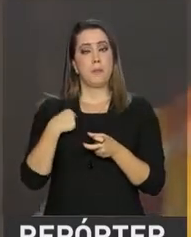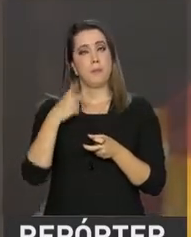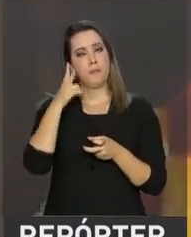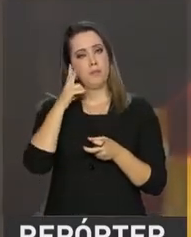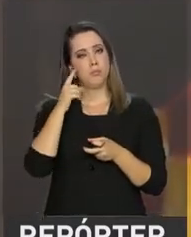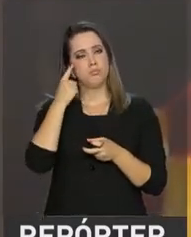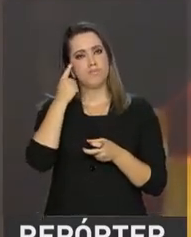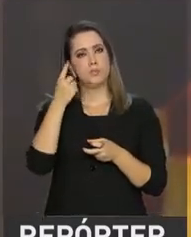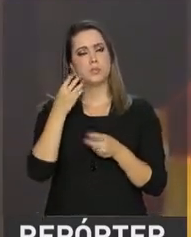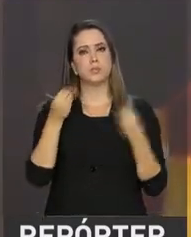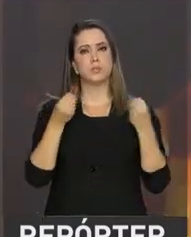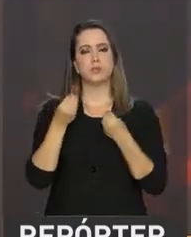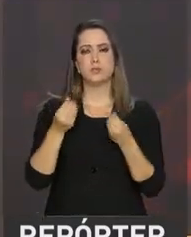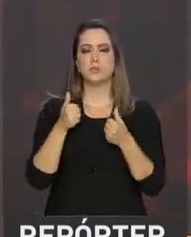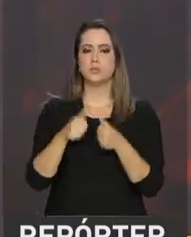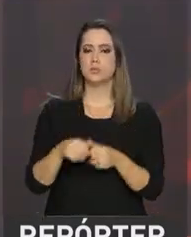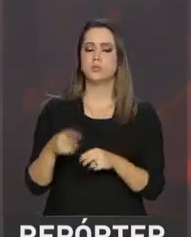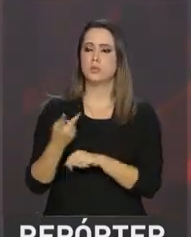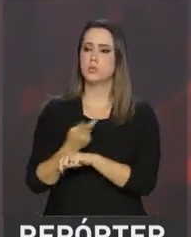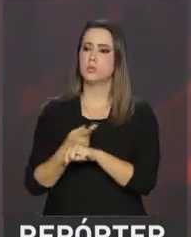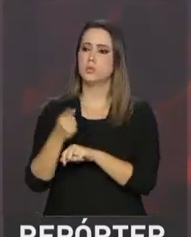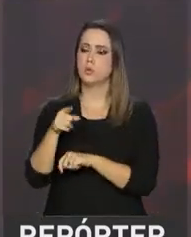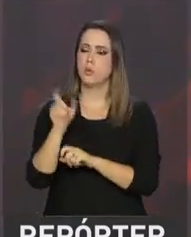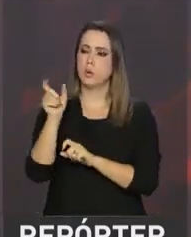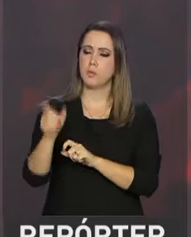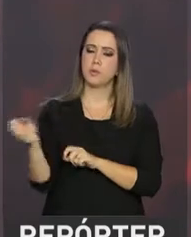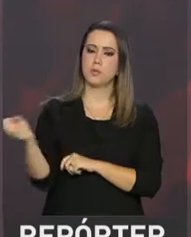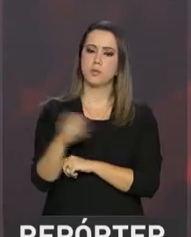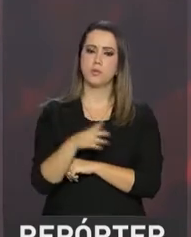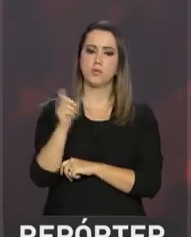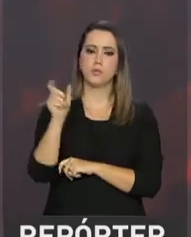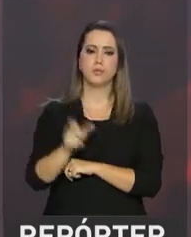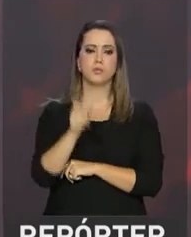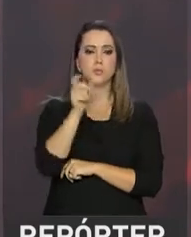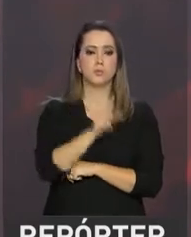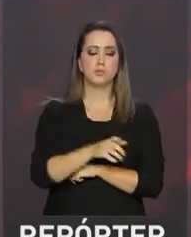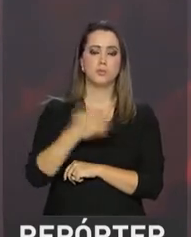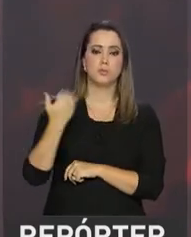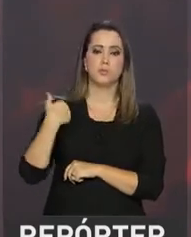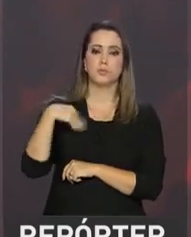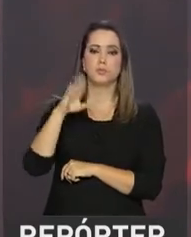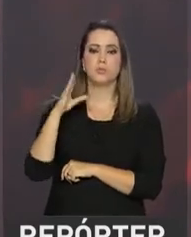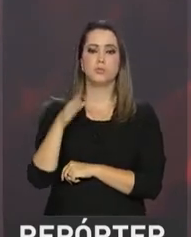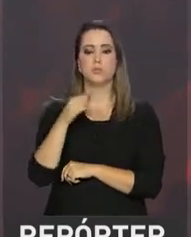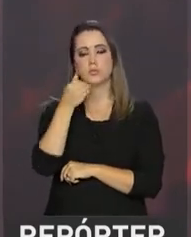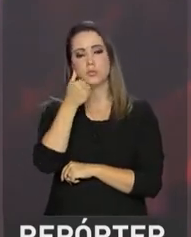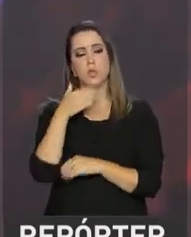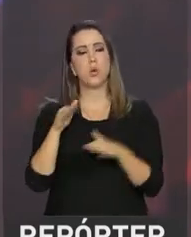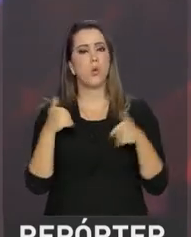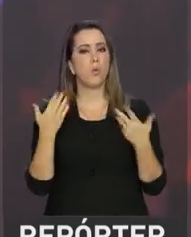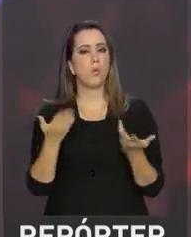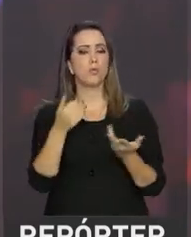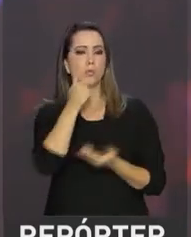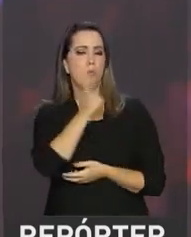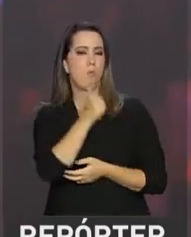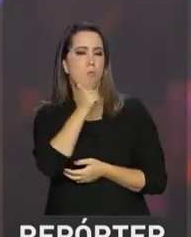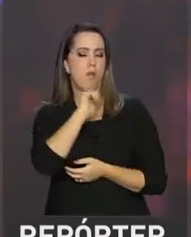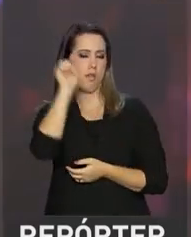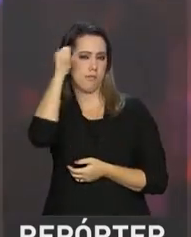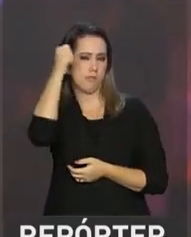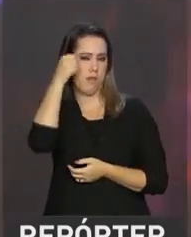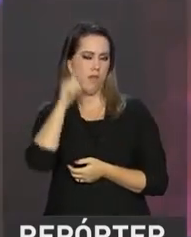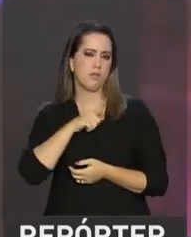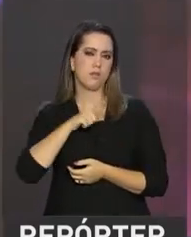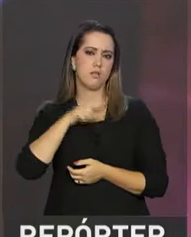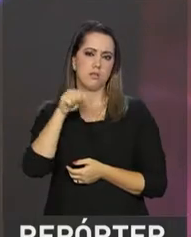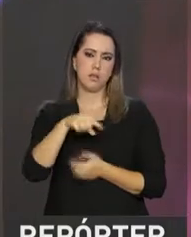pensando, poxa, tá aí, vou descobrir talentos, quem será? Né, quem serão as cineastas negras que